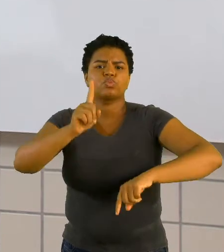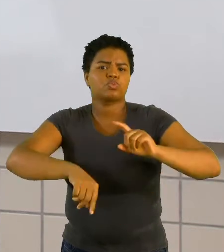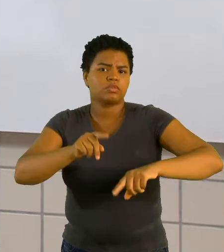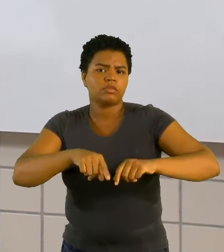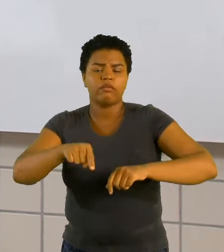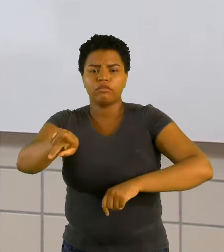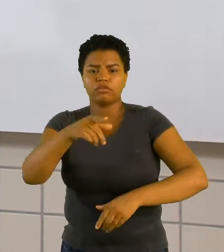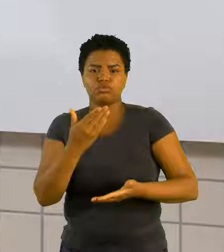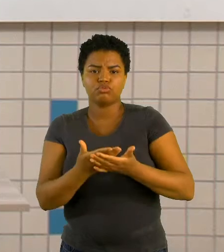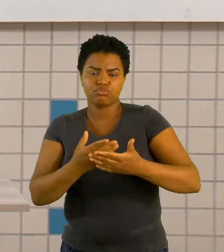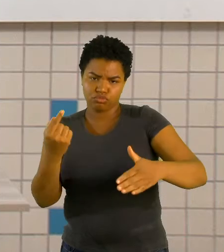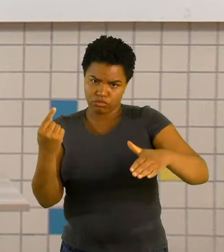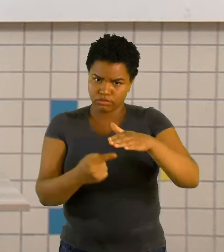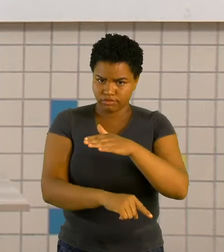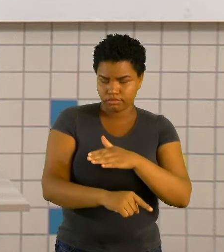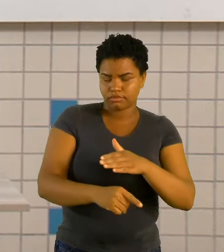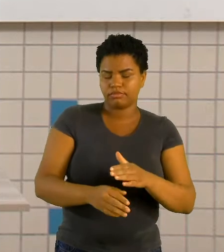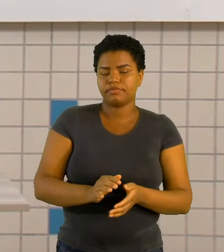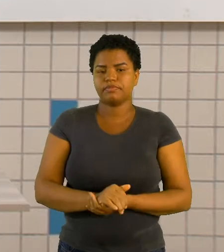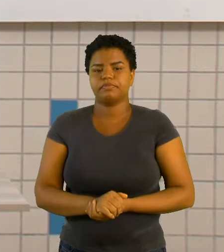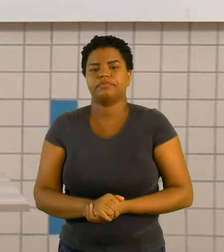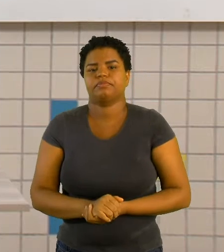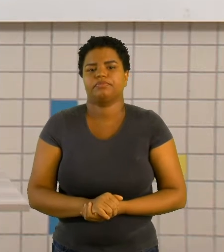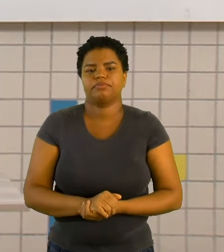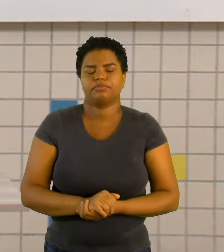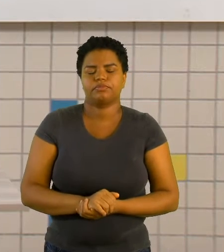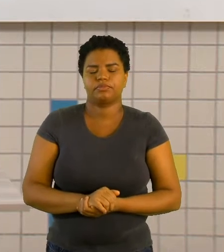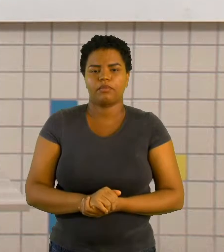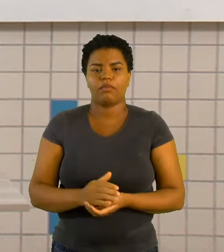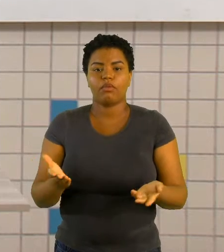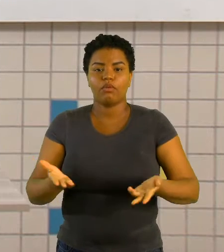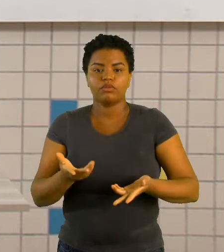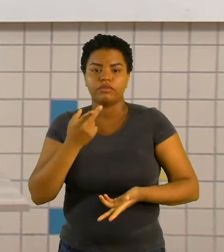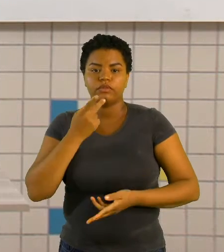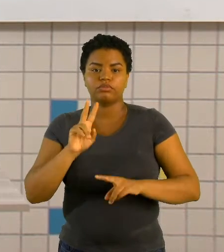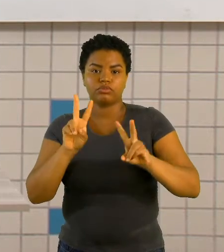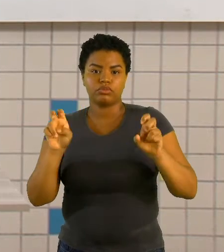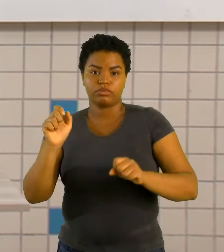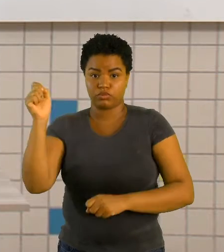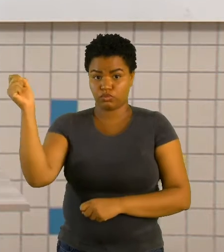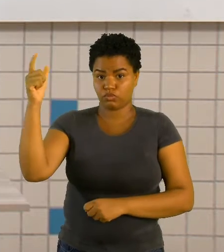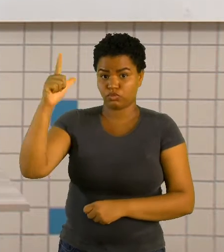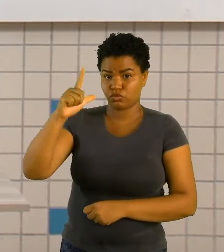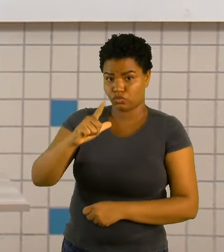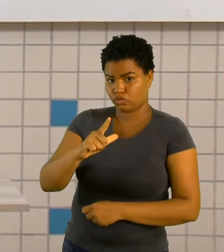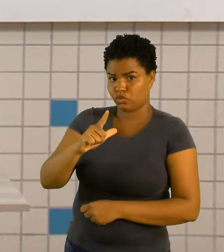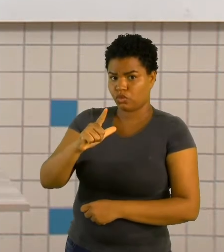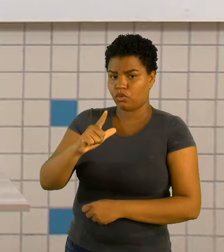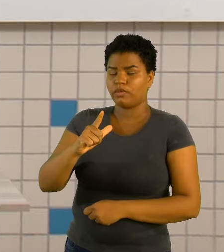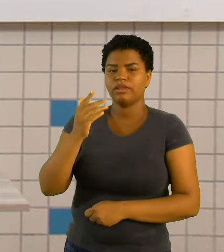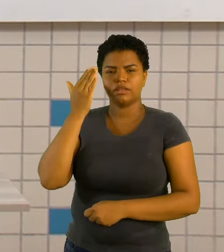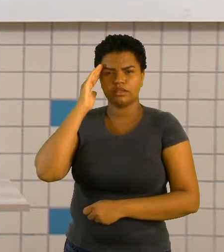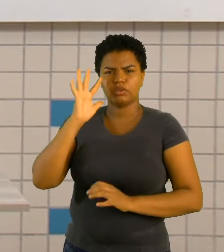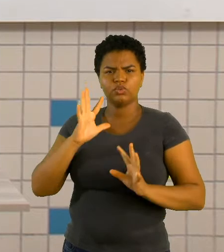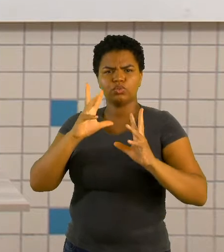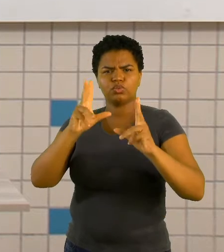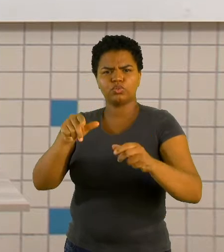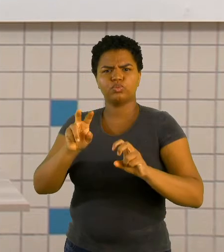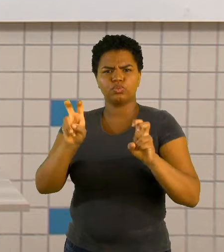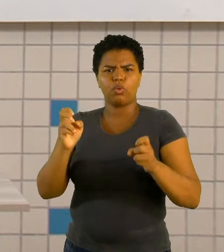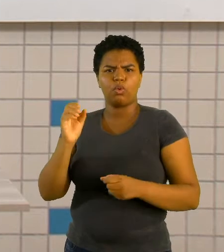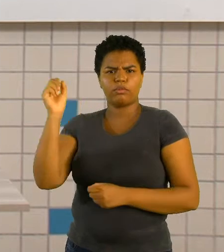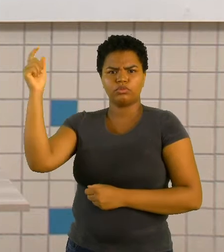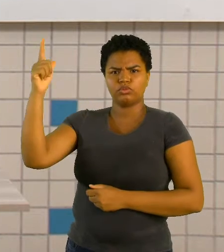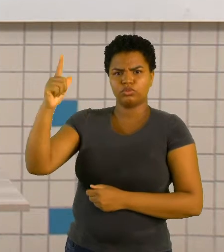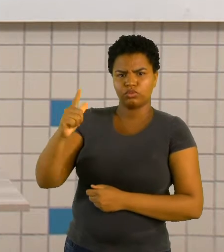estudo, ok? Hoje falaremos sobre o Sol. Você entenderá tudo sobre ele, saberá o porquê